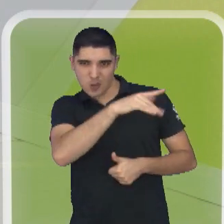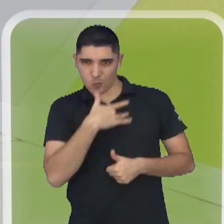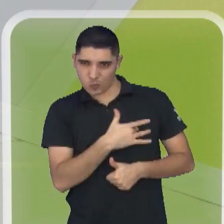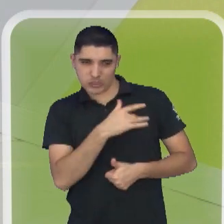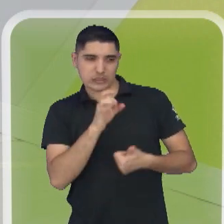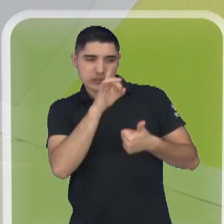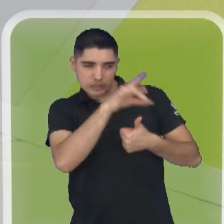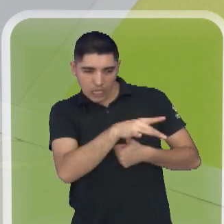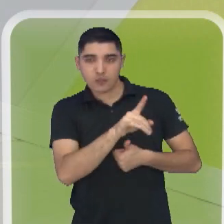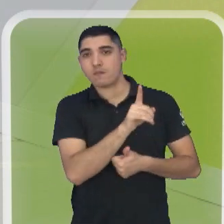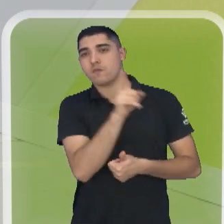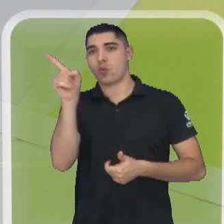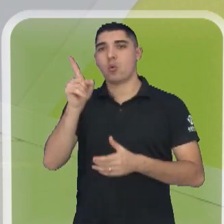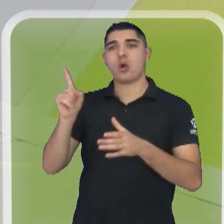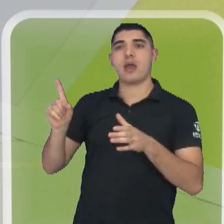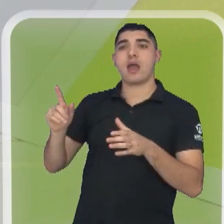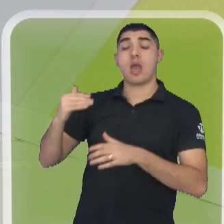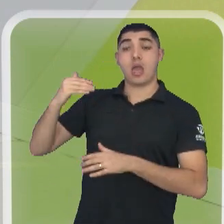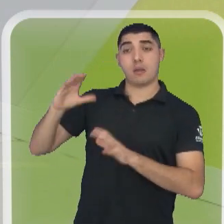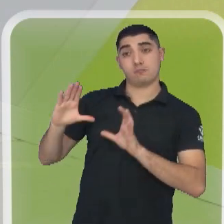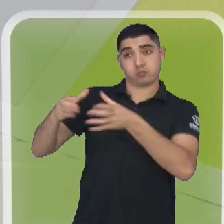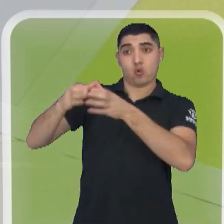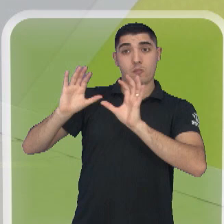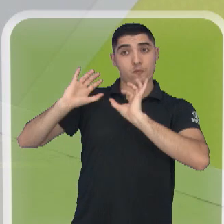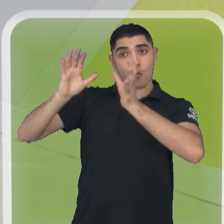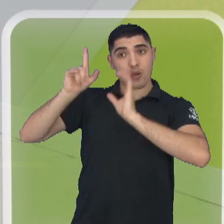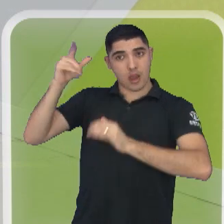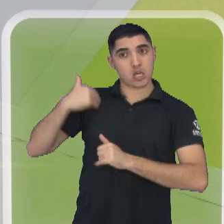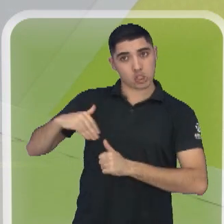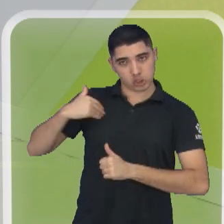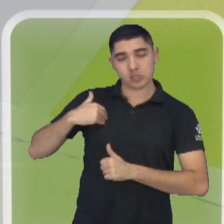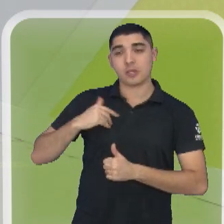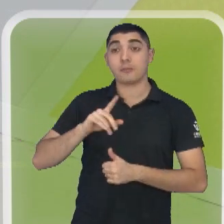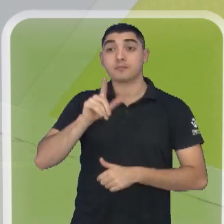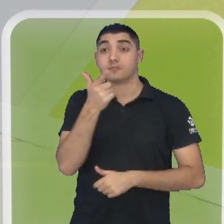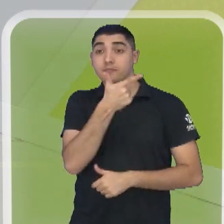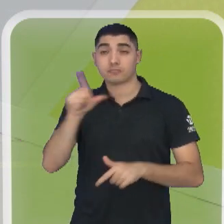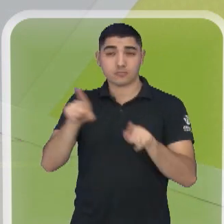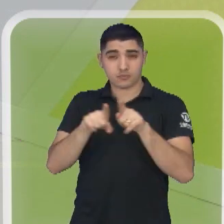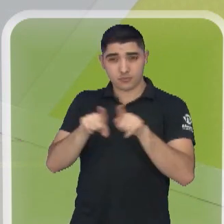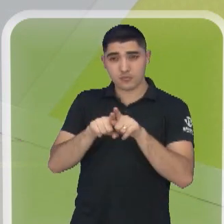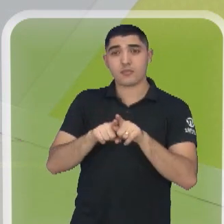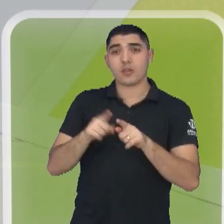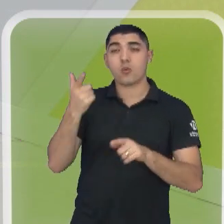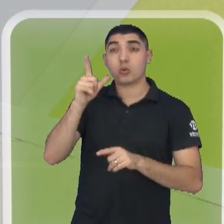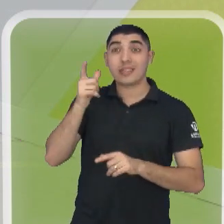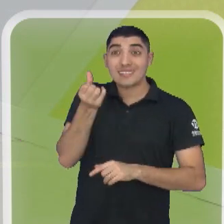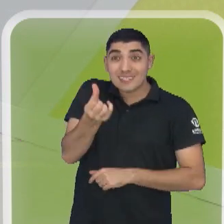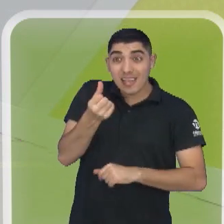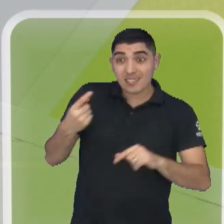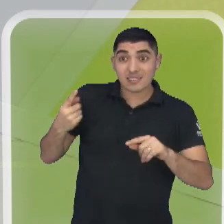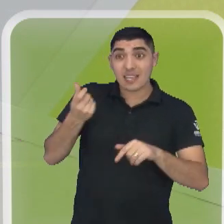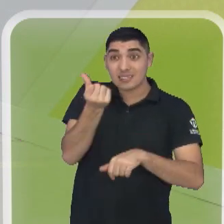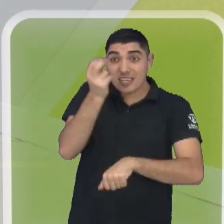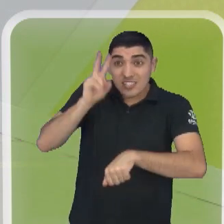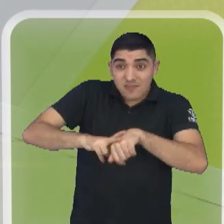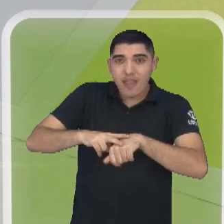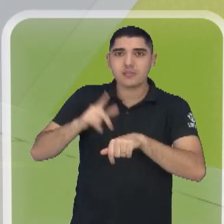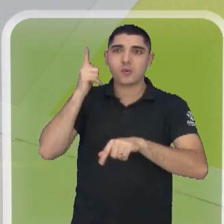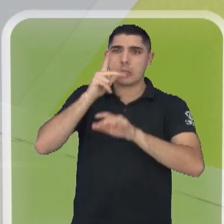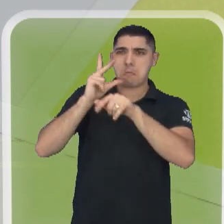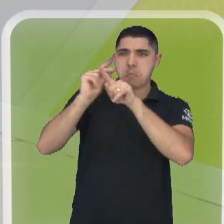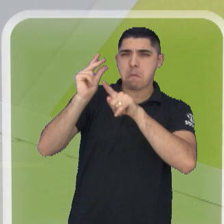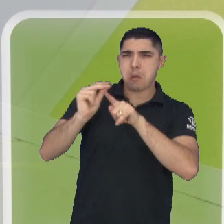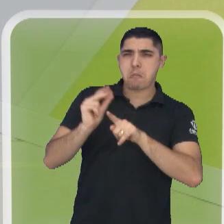manteve a estrutura técnica do Cruzeiro, e o Felipe, que era ex-jogador do Cruzeiro, ele foi 6 vezes campeão da Copa Brasil como jogador e agora